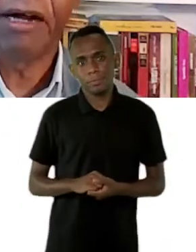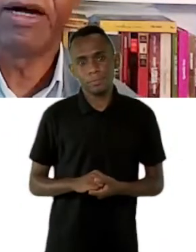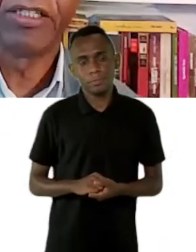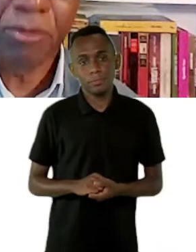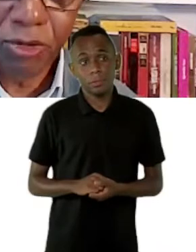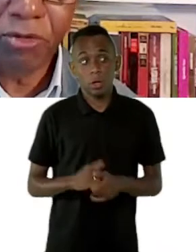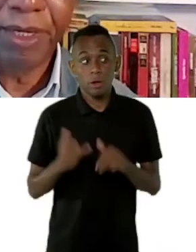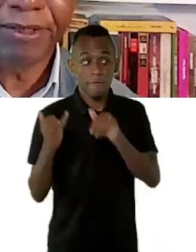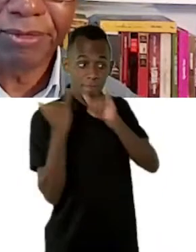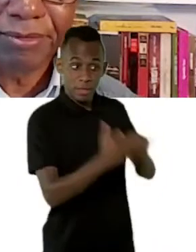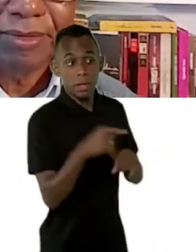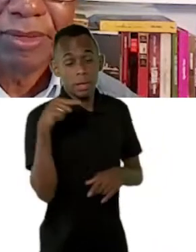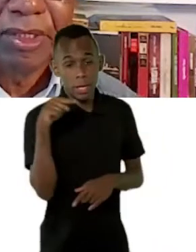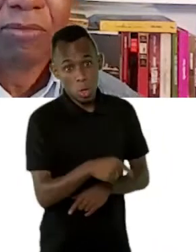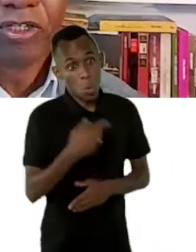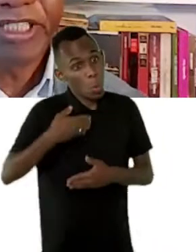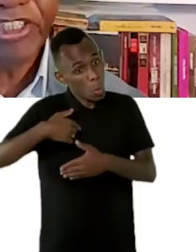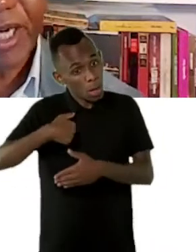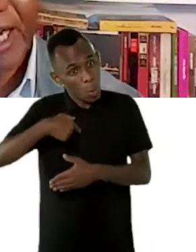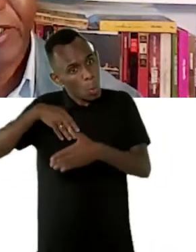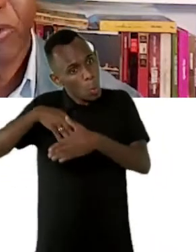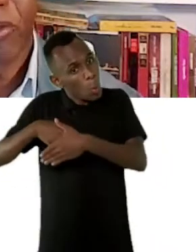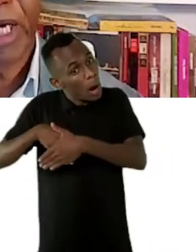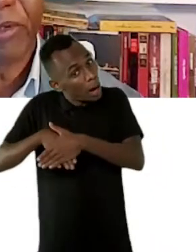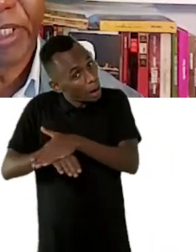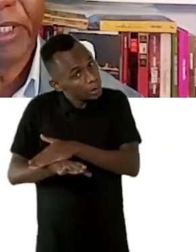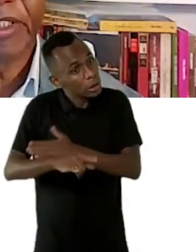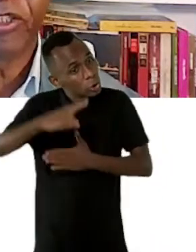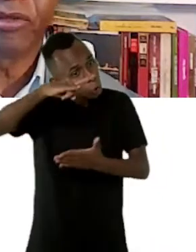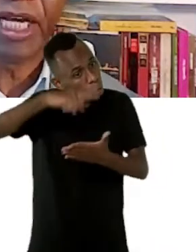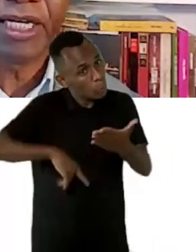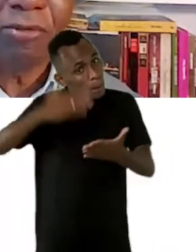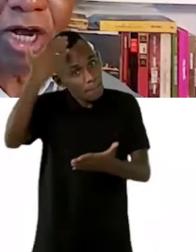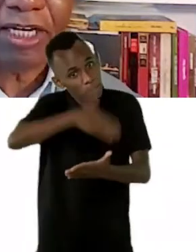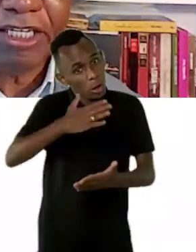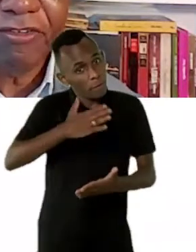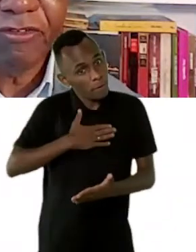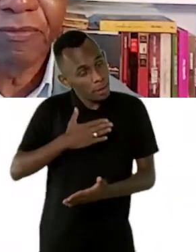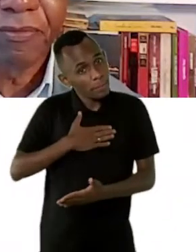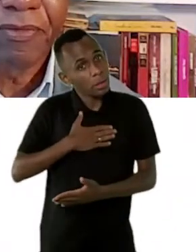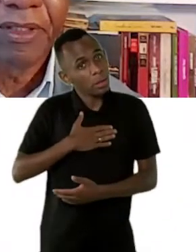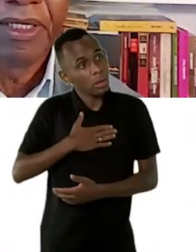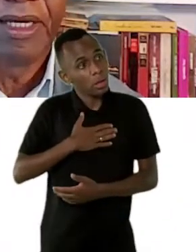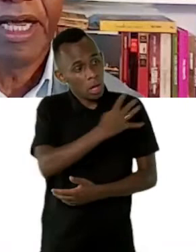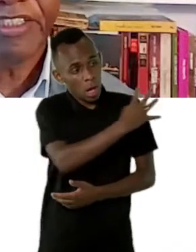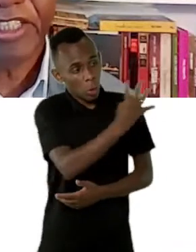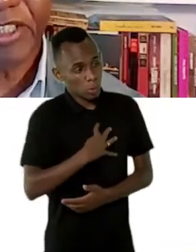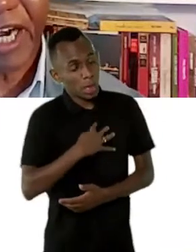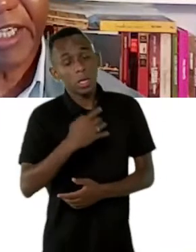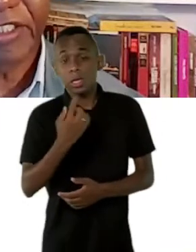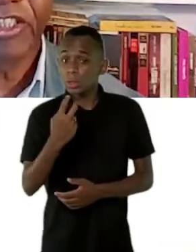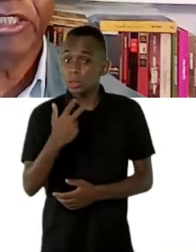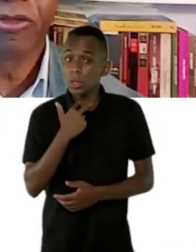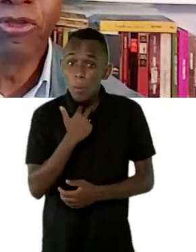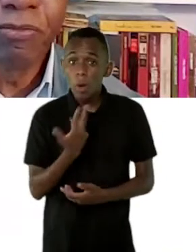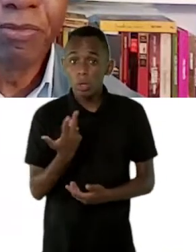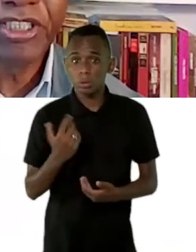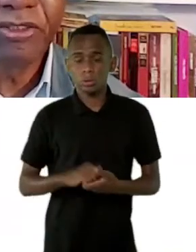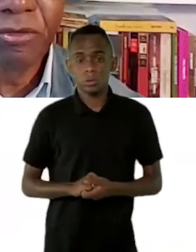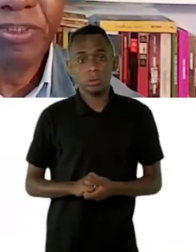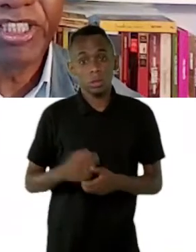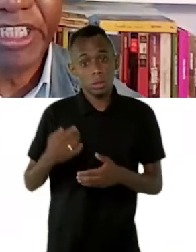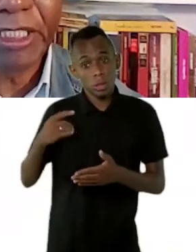para ela que estava guardando como documento. Muitas cartas do Aldário Dantas, que eu tenho aqui no meu arquivo, essas cartas